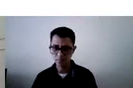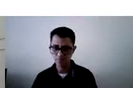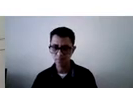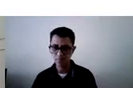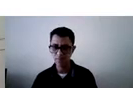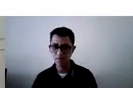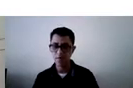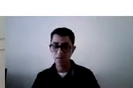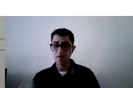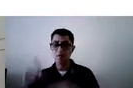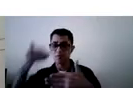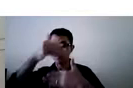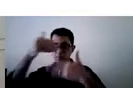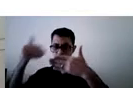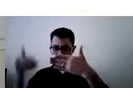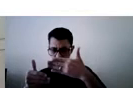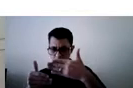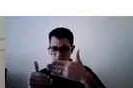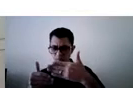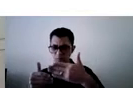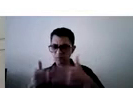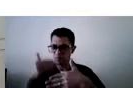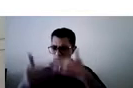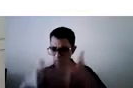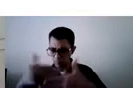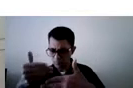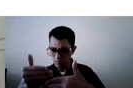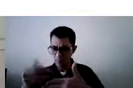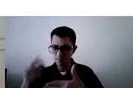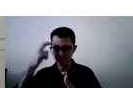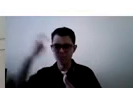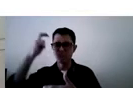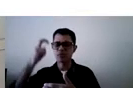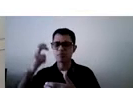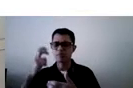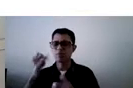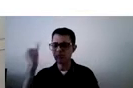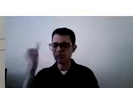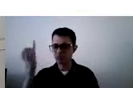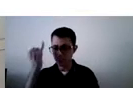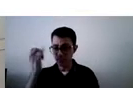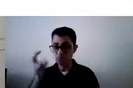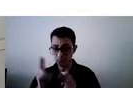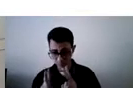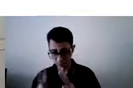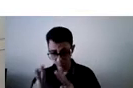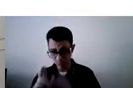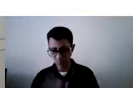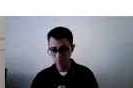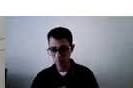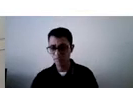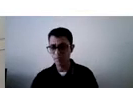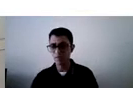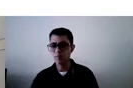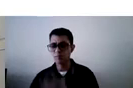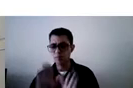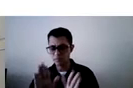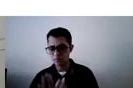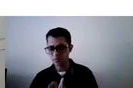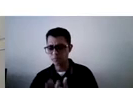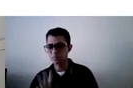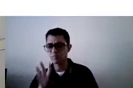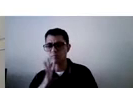né, anteriormente, o desenvolvimento intelectual, ele é muito importante, lógico. Porém, a aquisição de